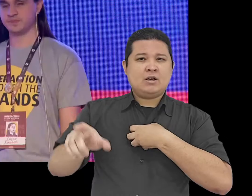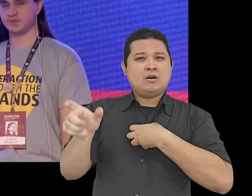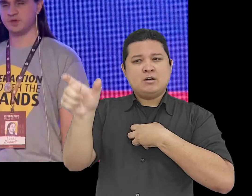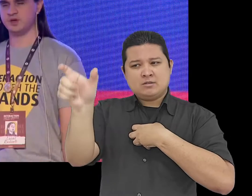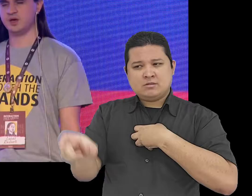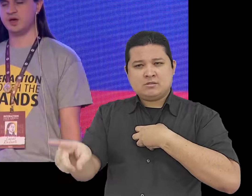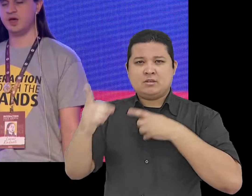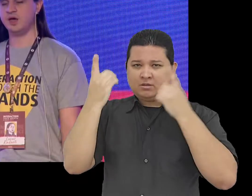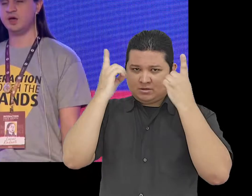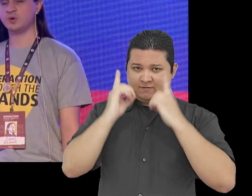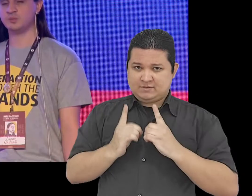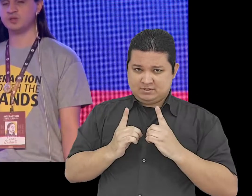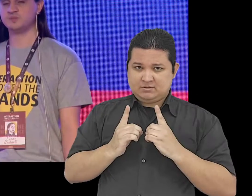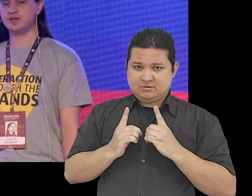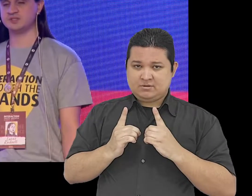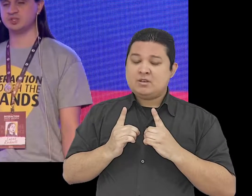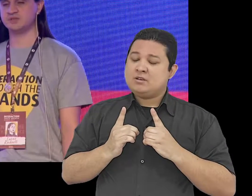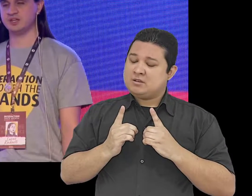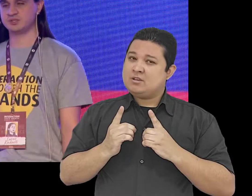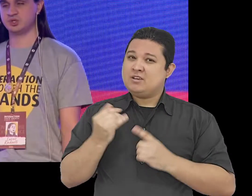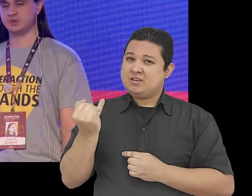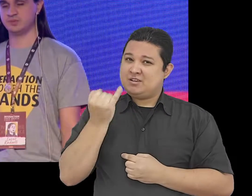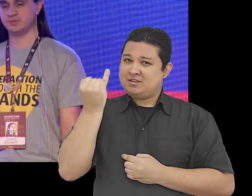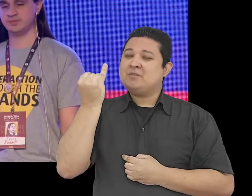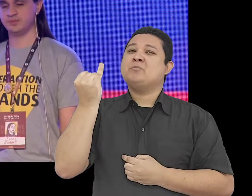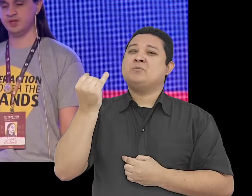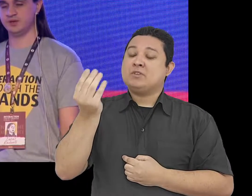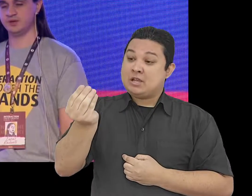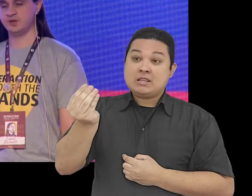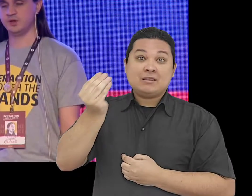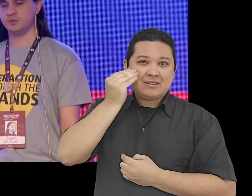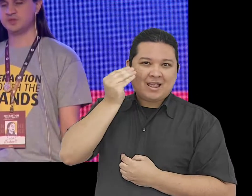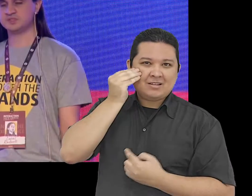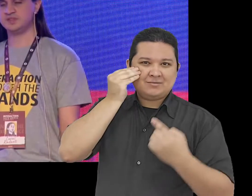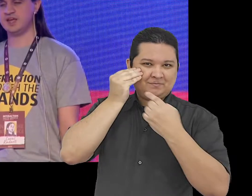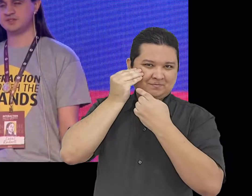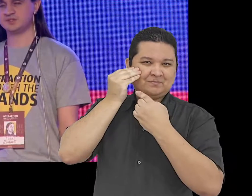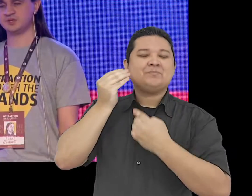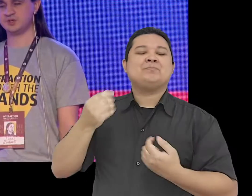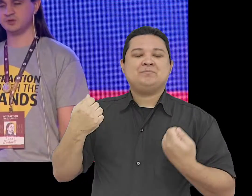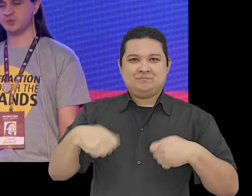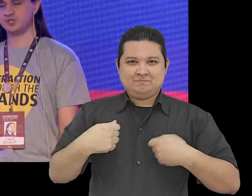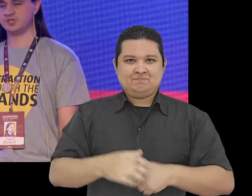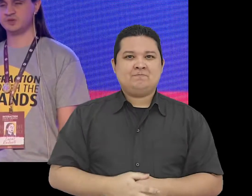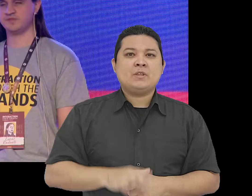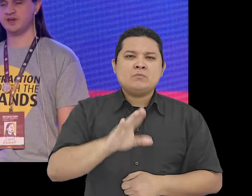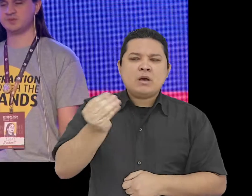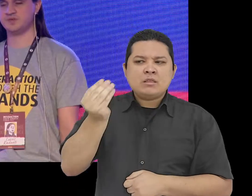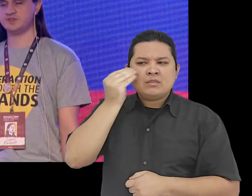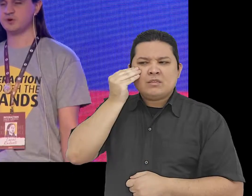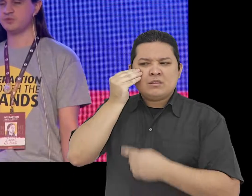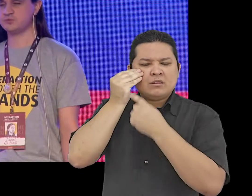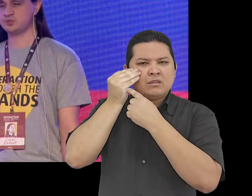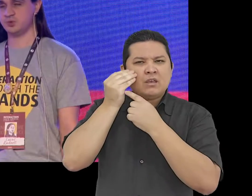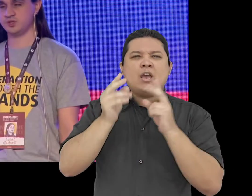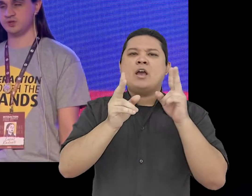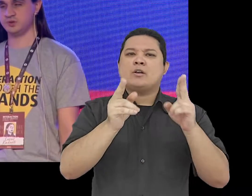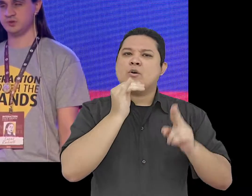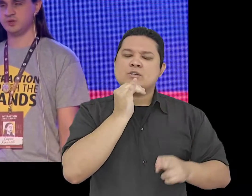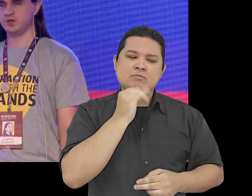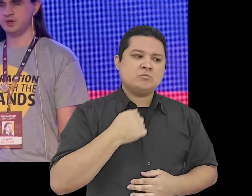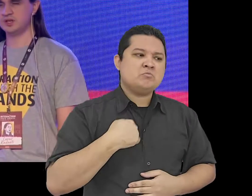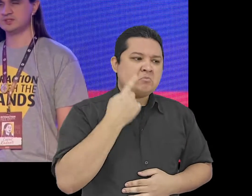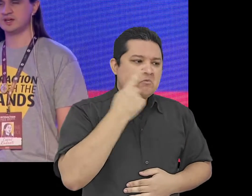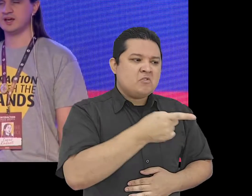deficiência, é uma espécie de teste, né? Mas teste, normalmente a gente faz para ver se algo